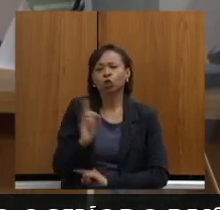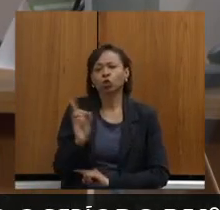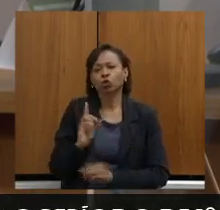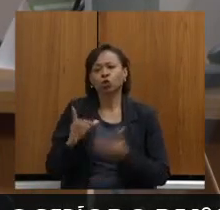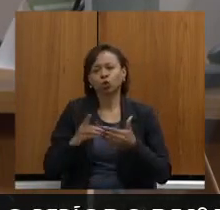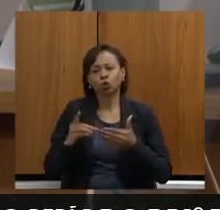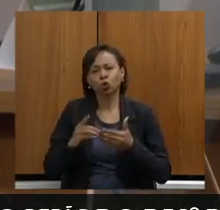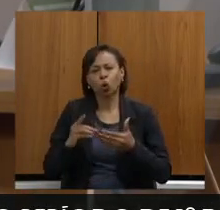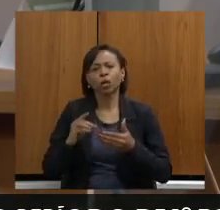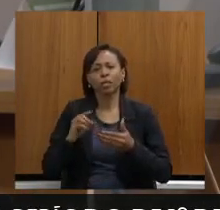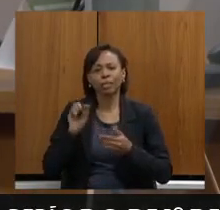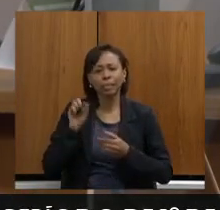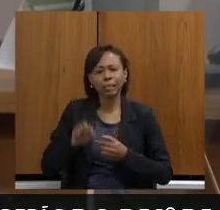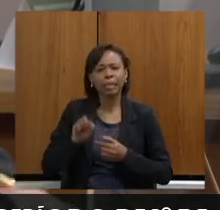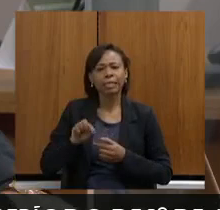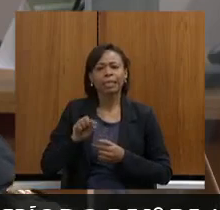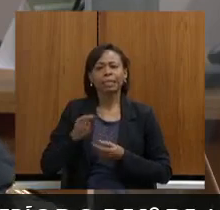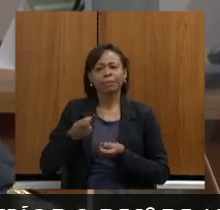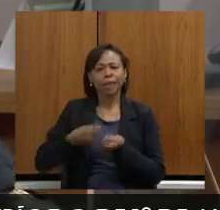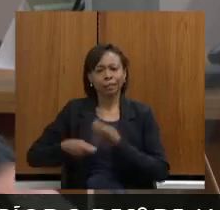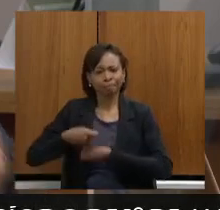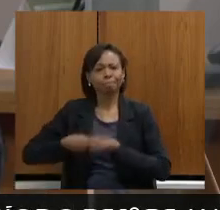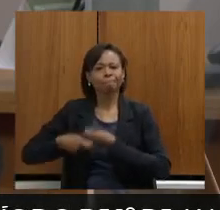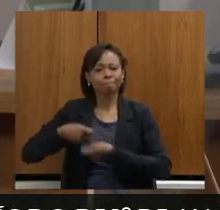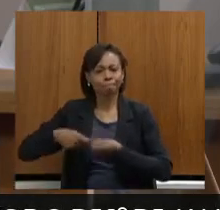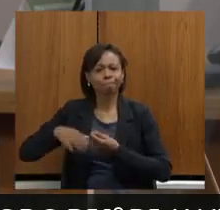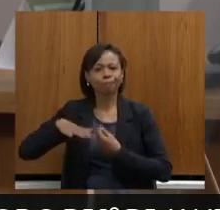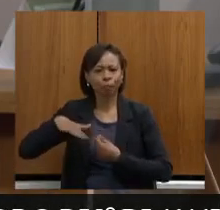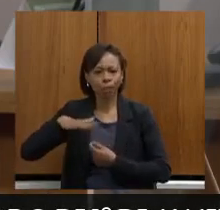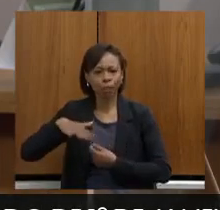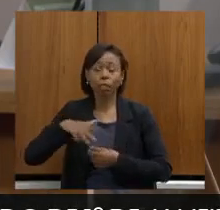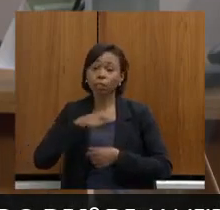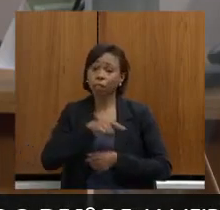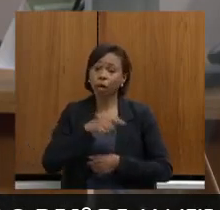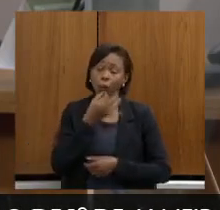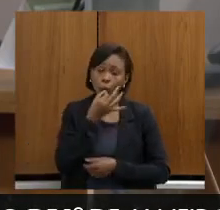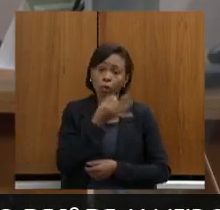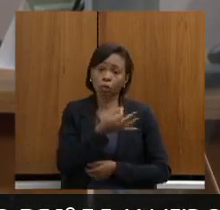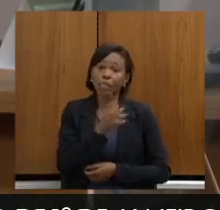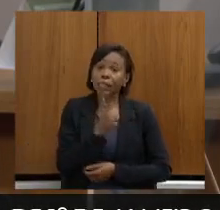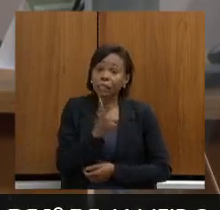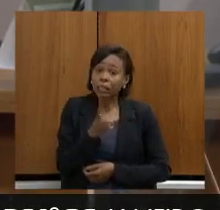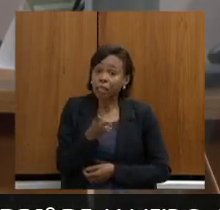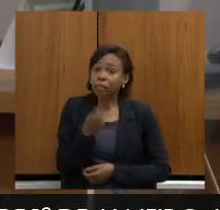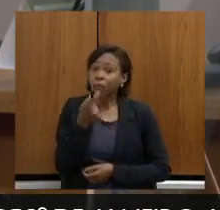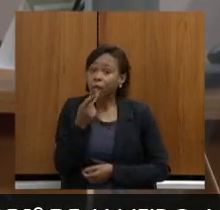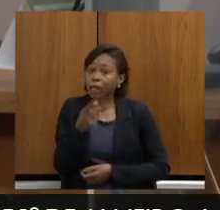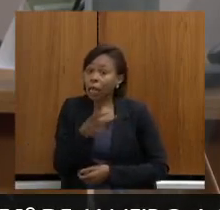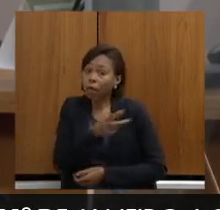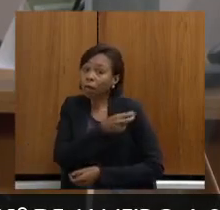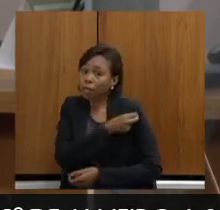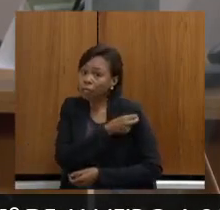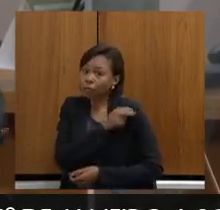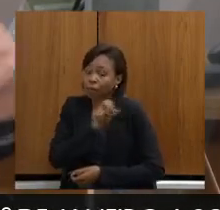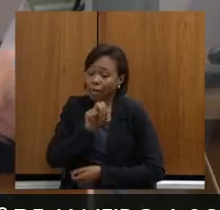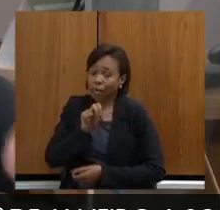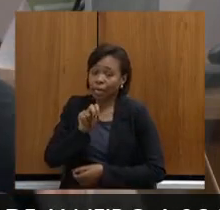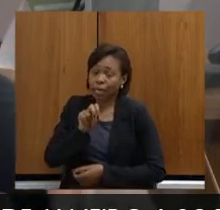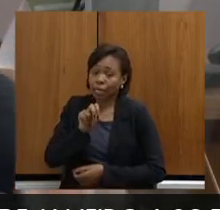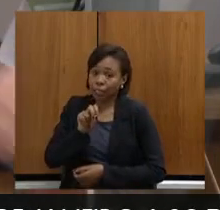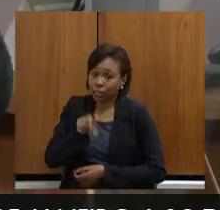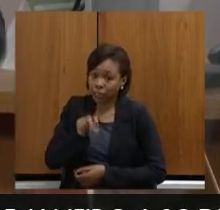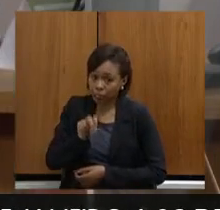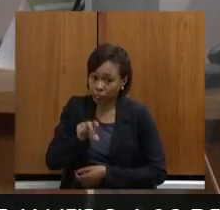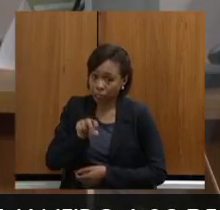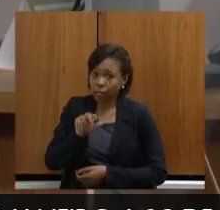economia então fica essa sugestão para que sempre que tratarmos do tema retirada da vacina da febre aftosa